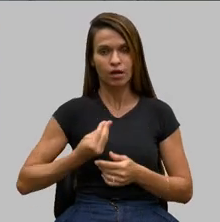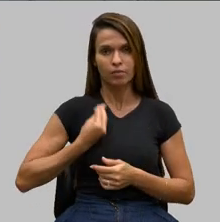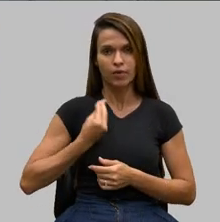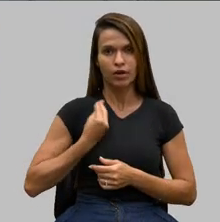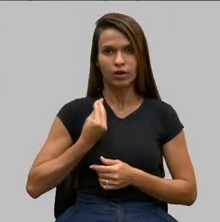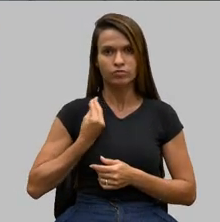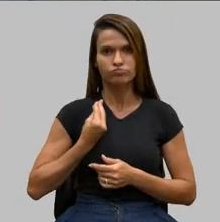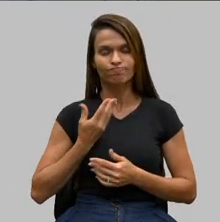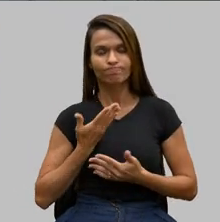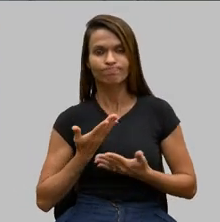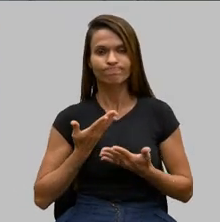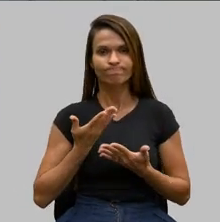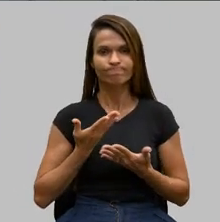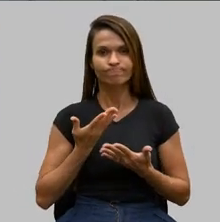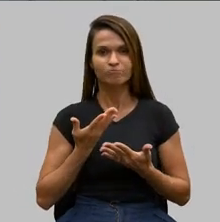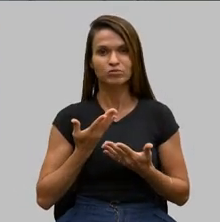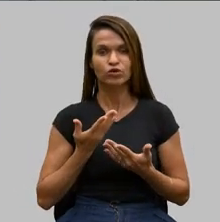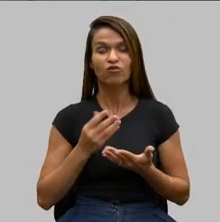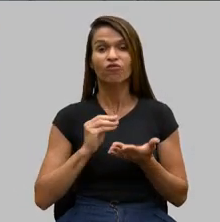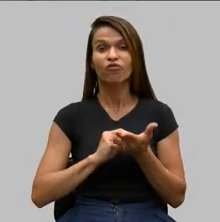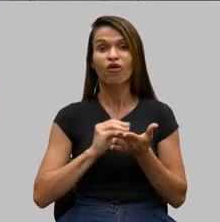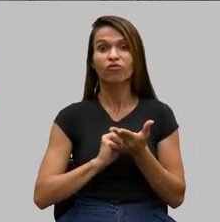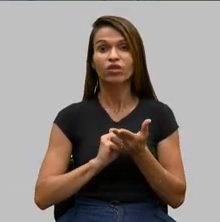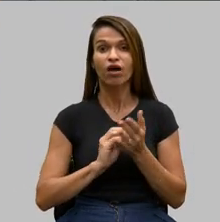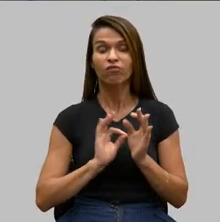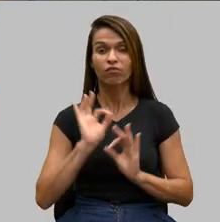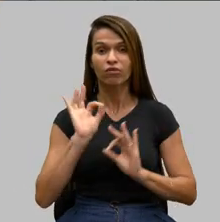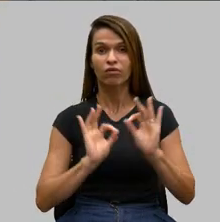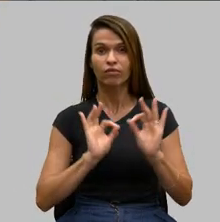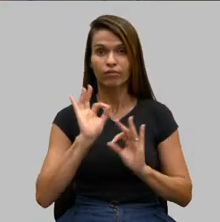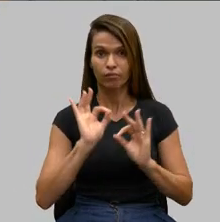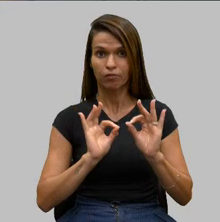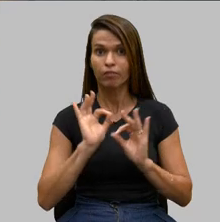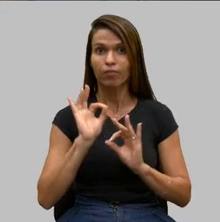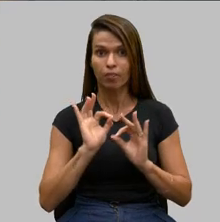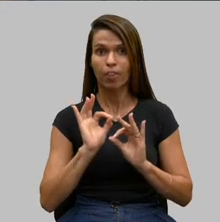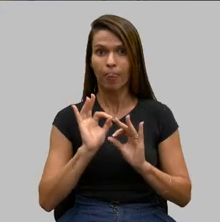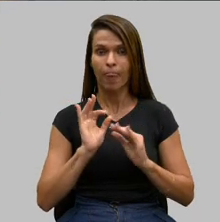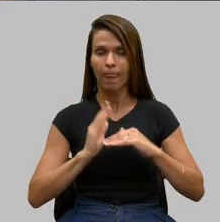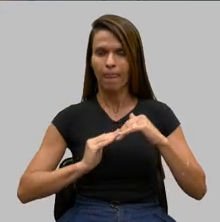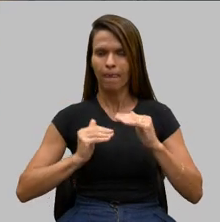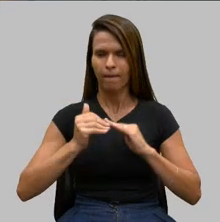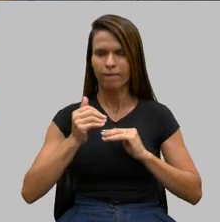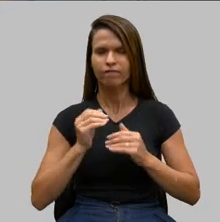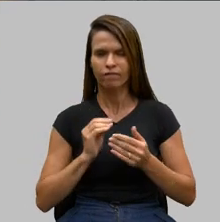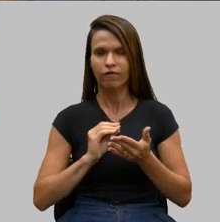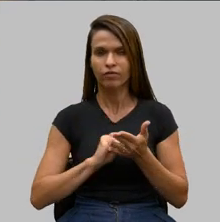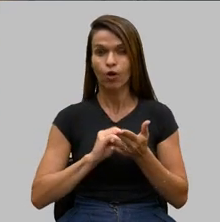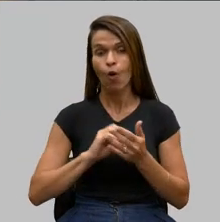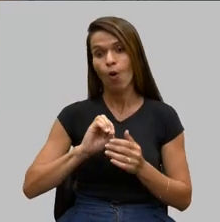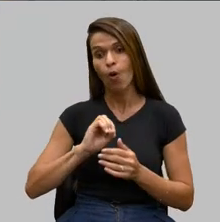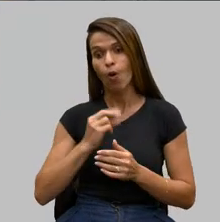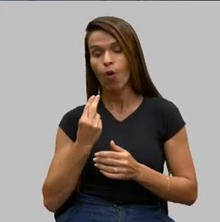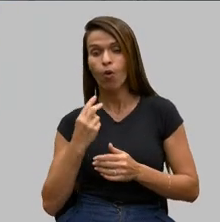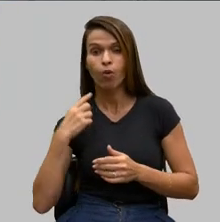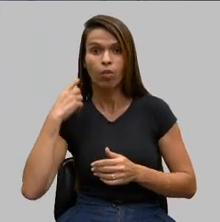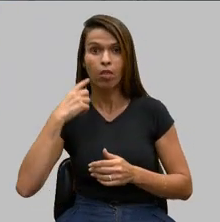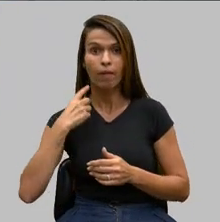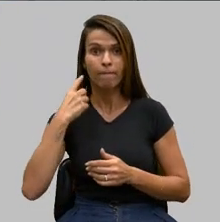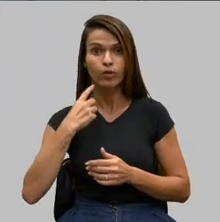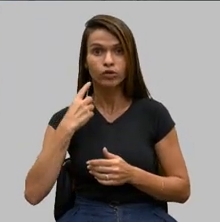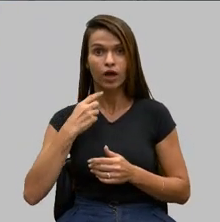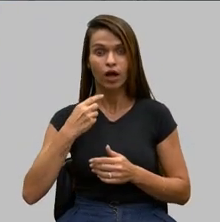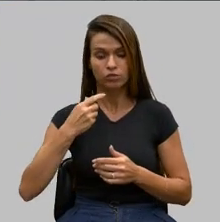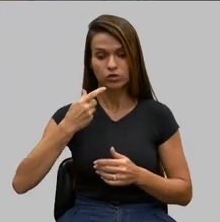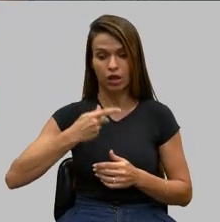totalmente ou despreparados ou também achando que os deputados dessa casa não tinham conhecimento